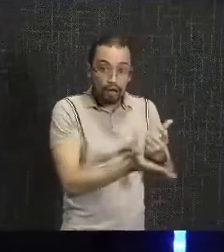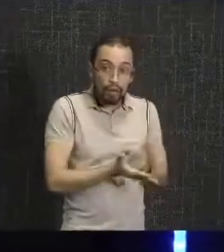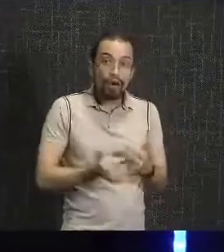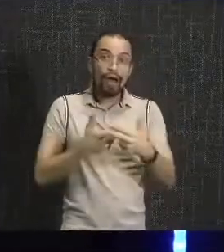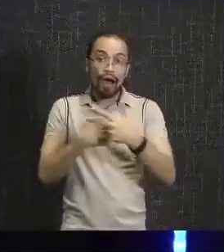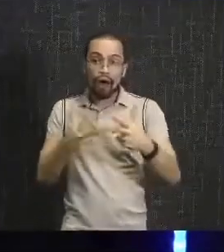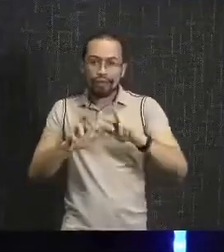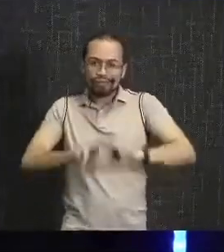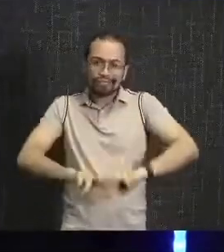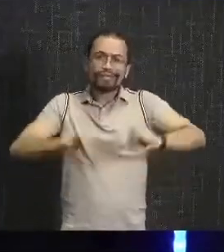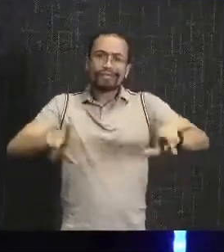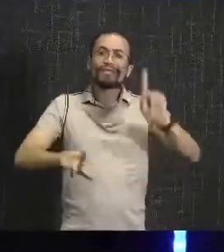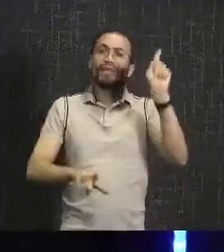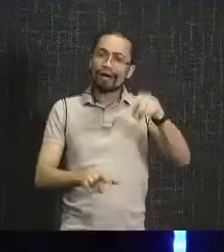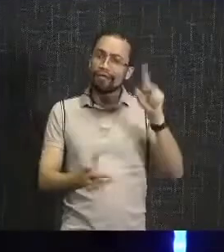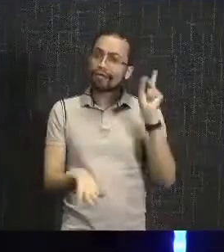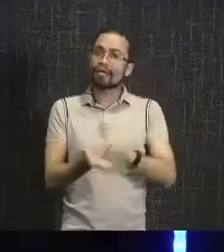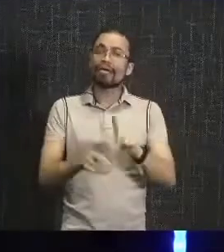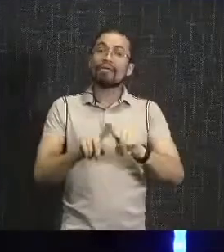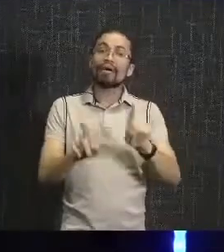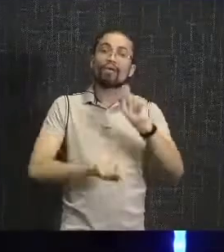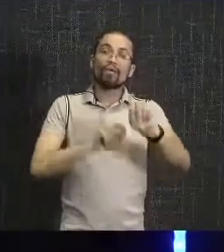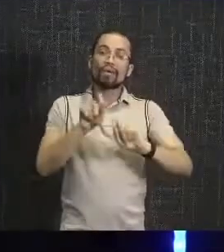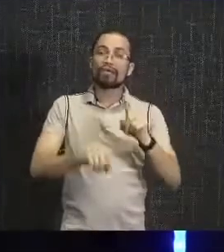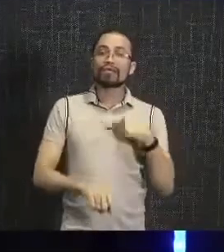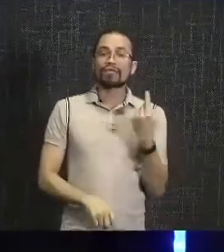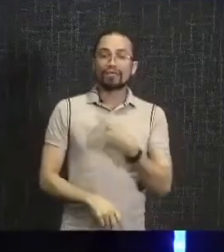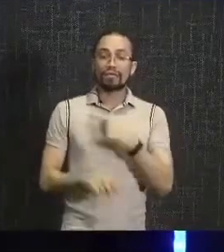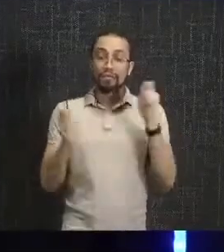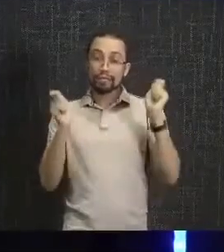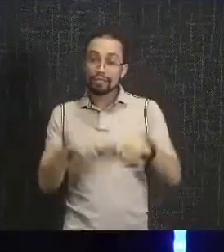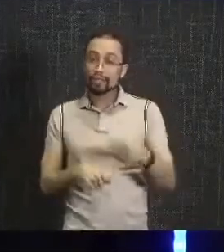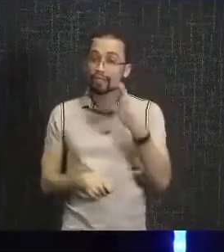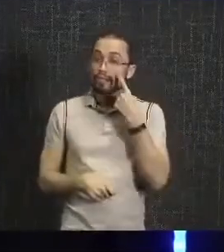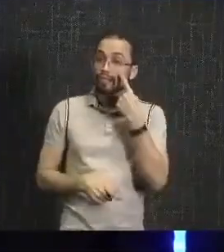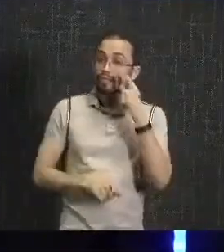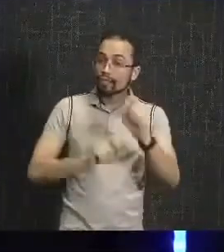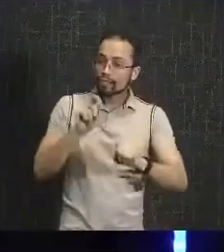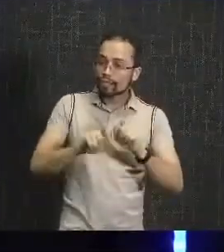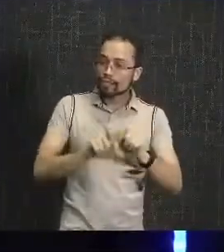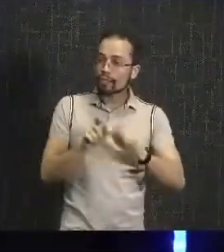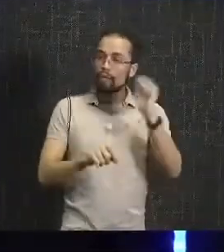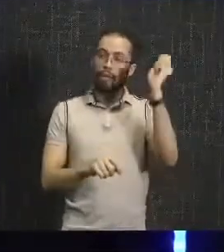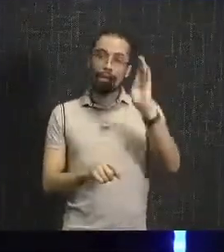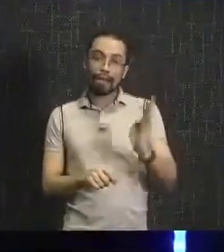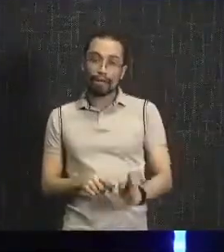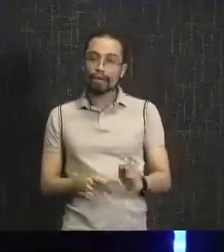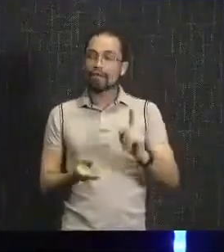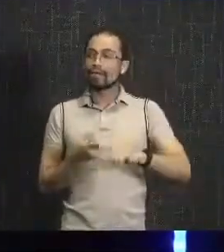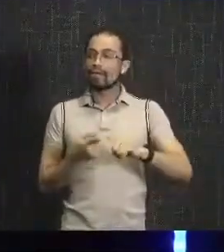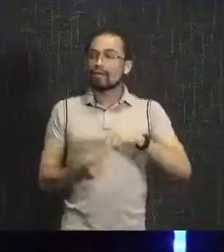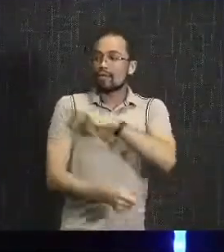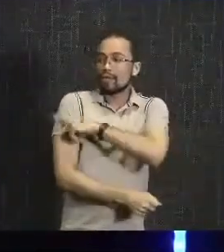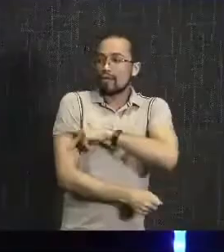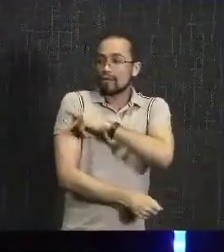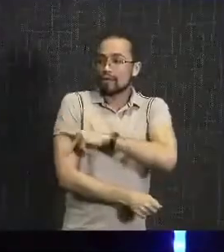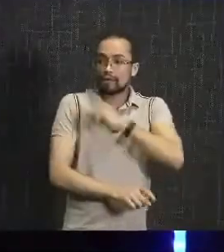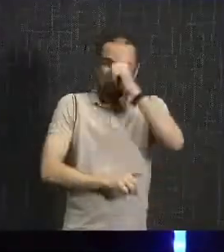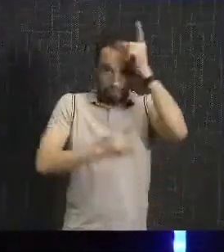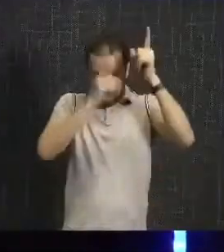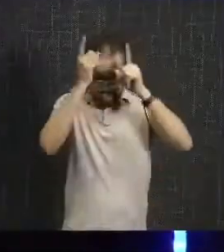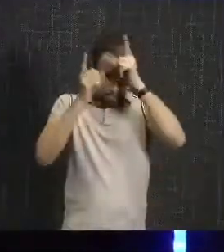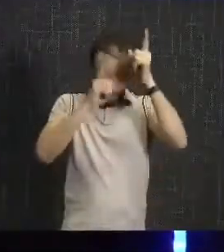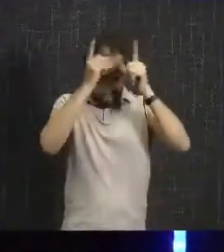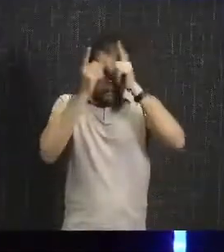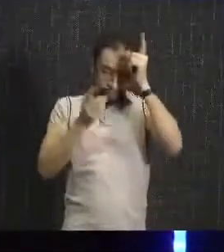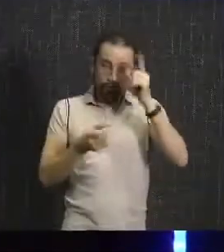consumir diferente, essa é a realidade. Mas o que a gente pode ver é o brasileiro, o piauiense, sempre muito criativo, muito